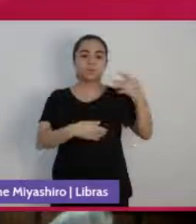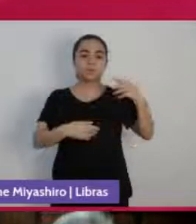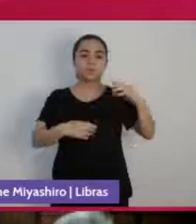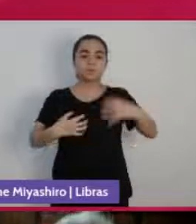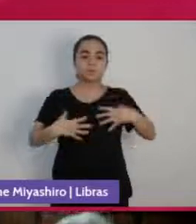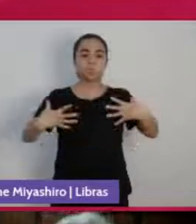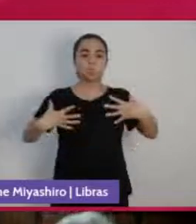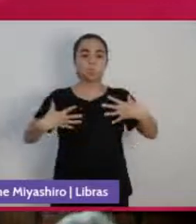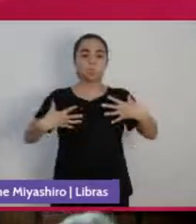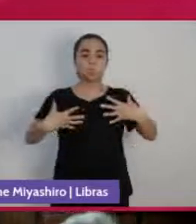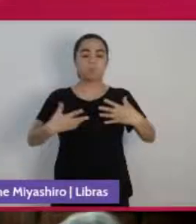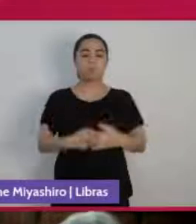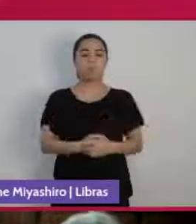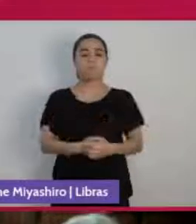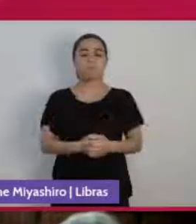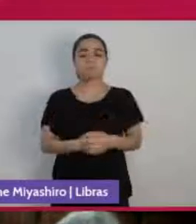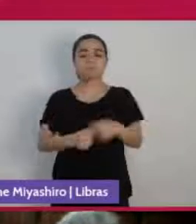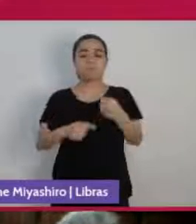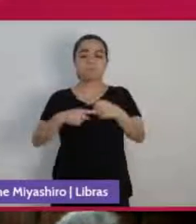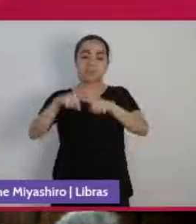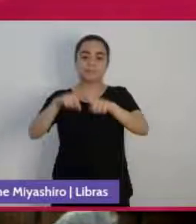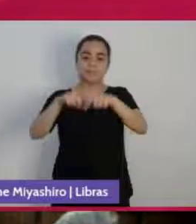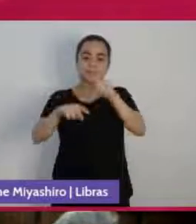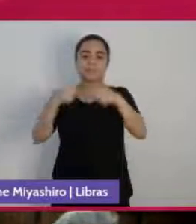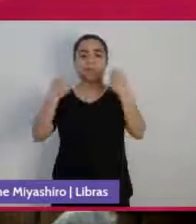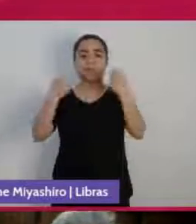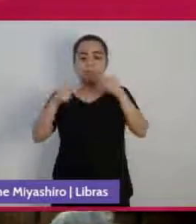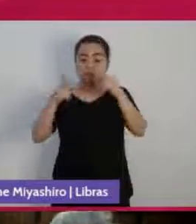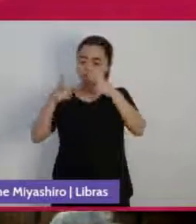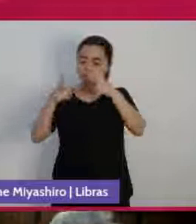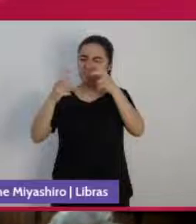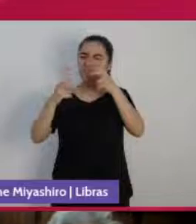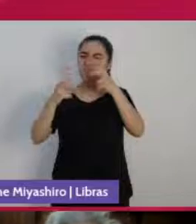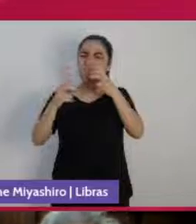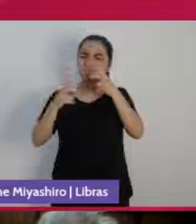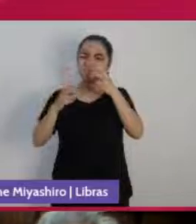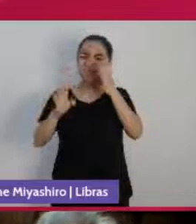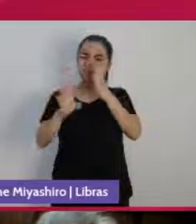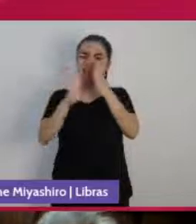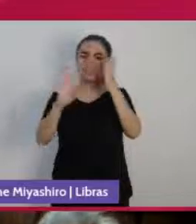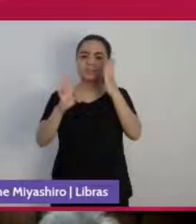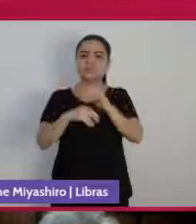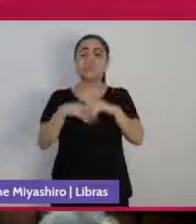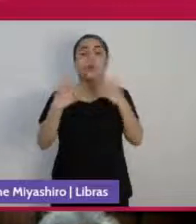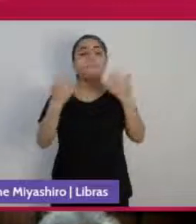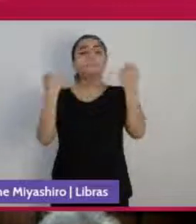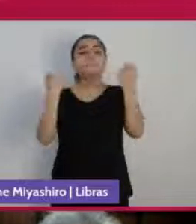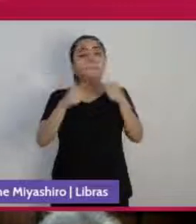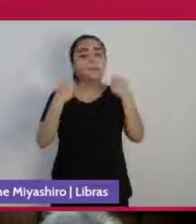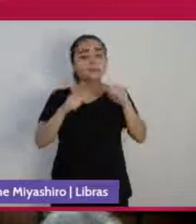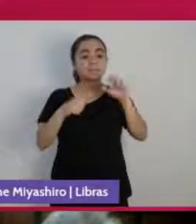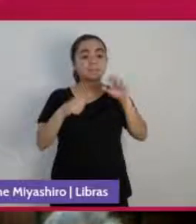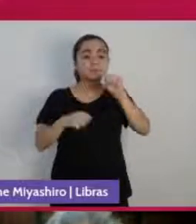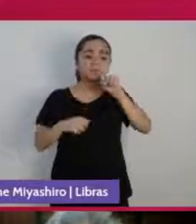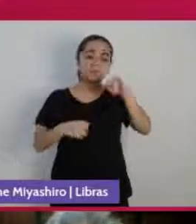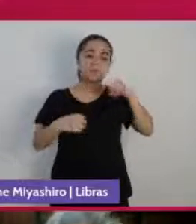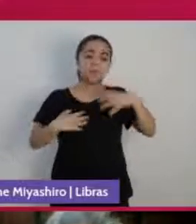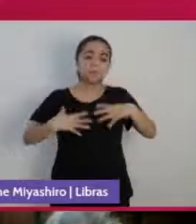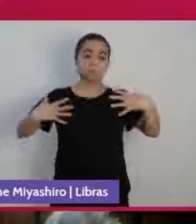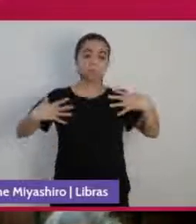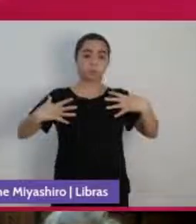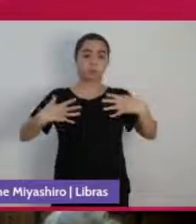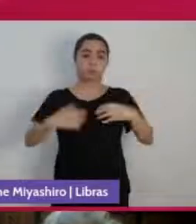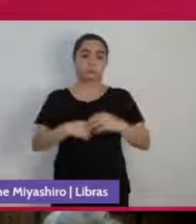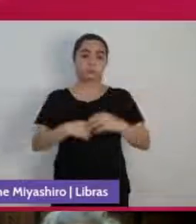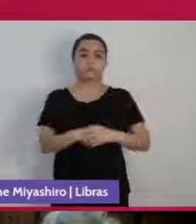que o aparelho consiga fazer o cálculo da técnica. Então, eu preciso saber se a paciente tem implante ou não. Quantas vezes